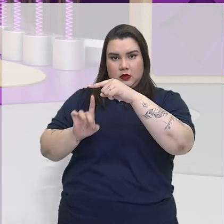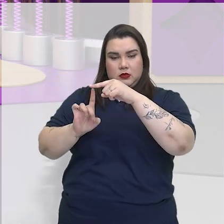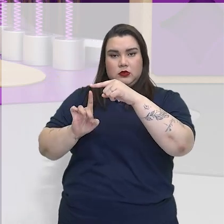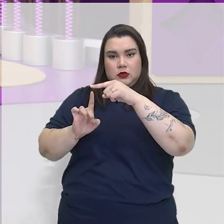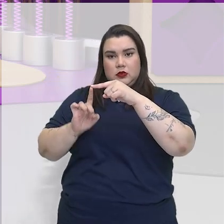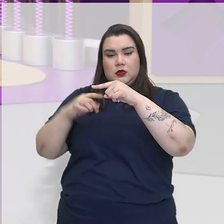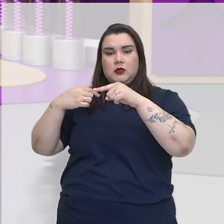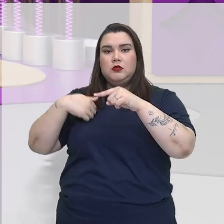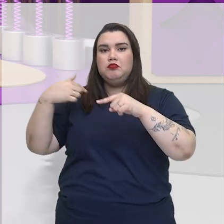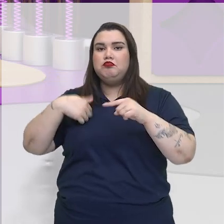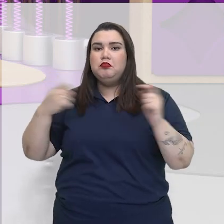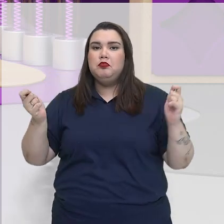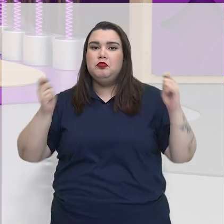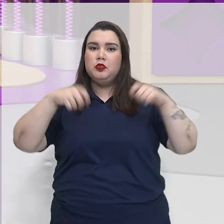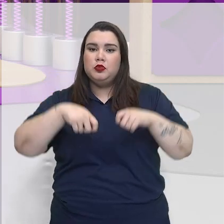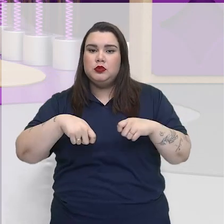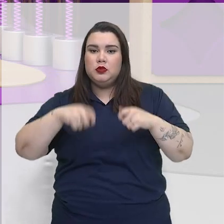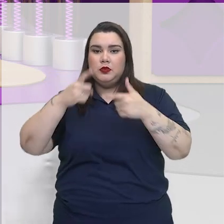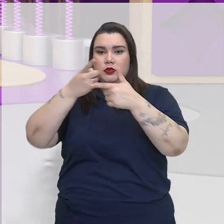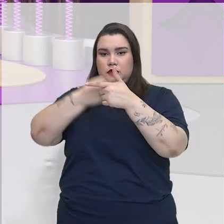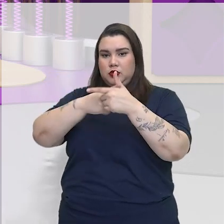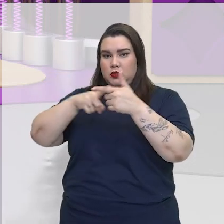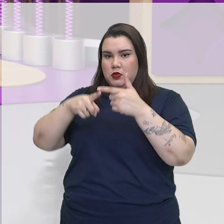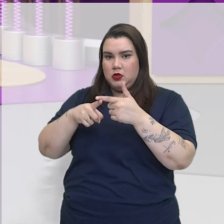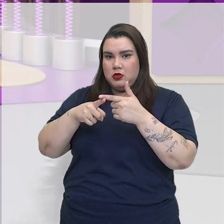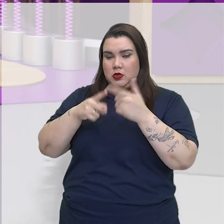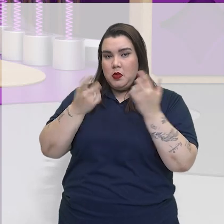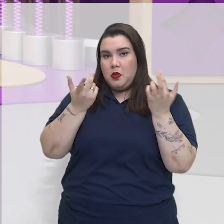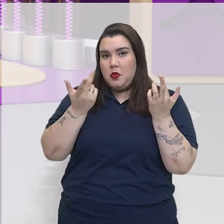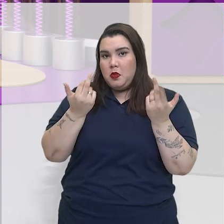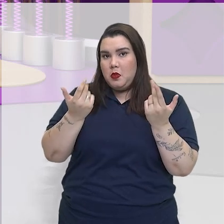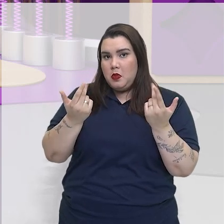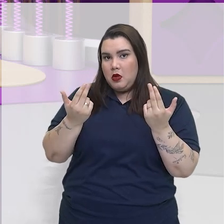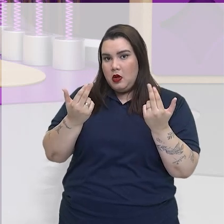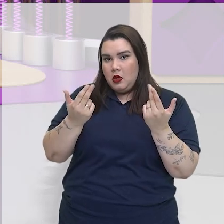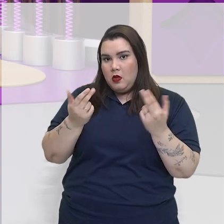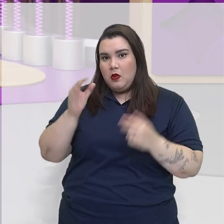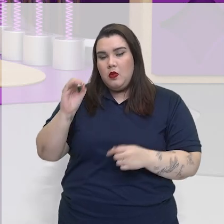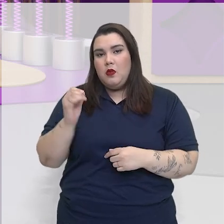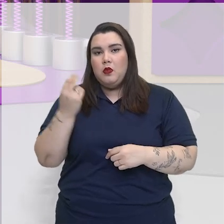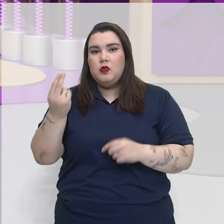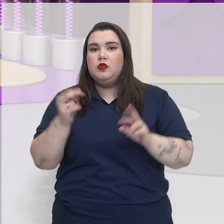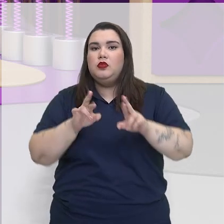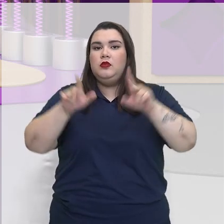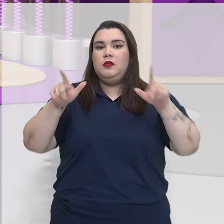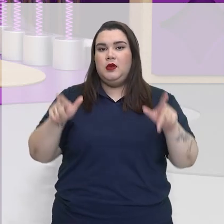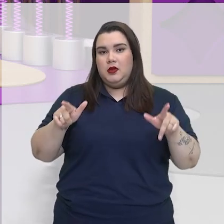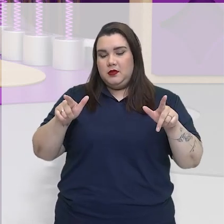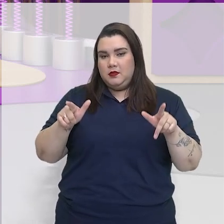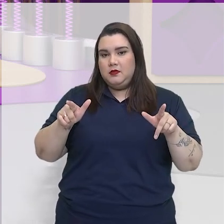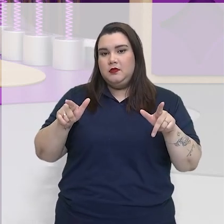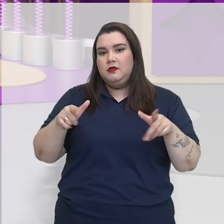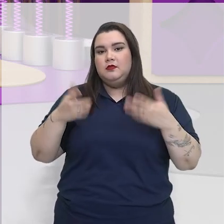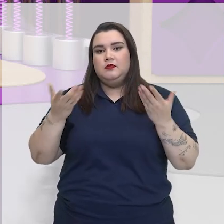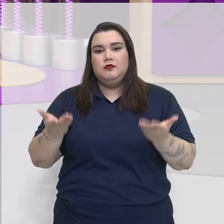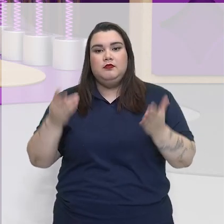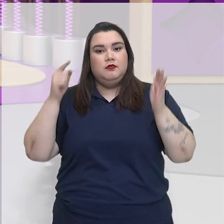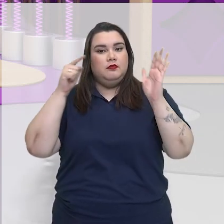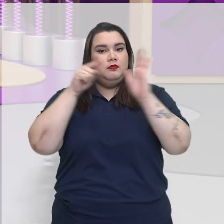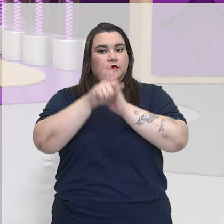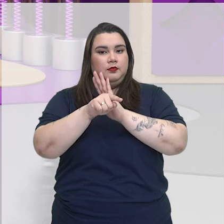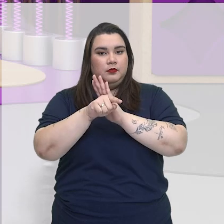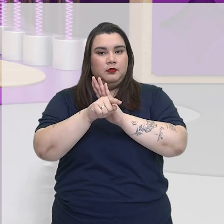sempre consigo dividir em partes iguais ou em partes diferentes? Veja a